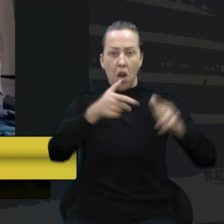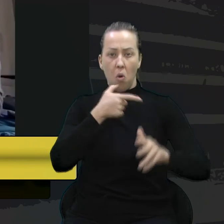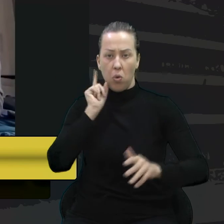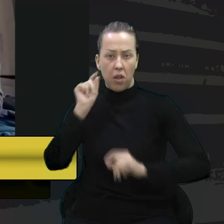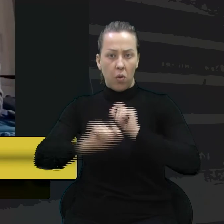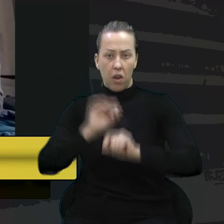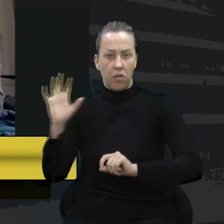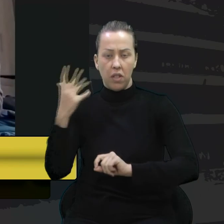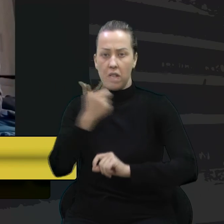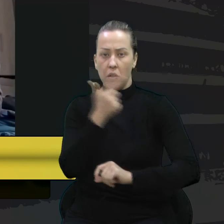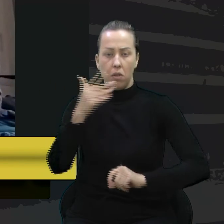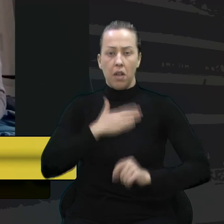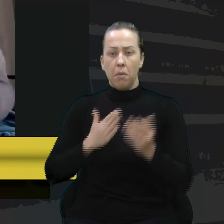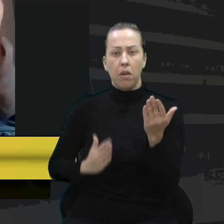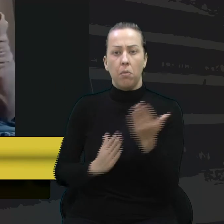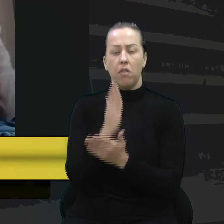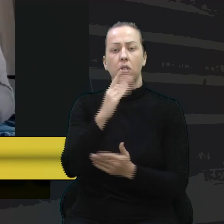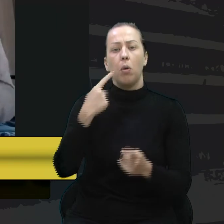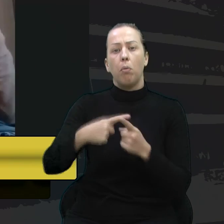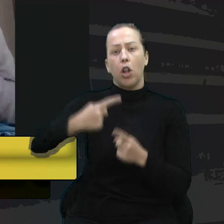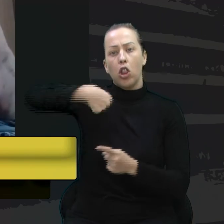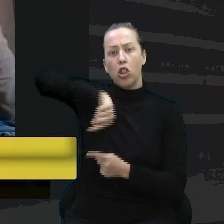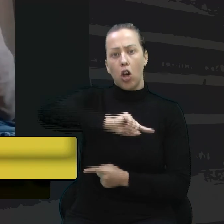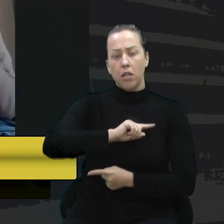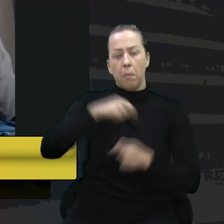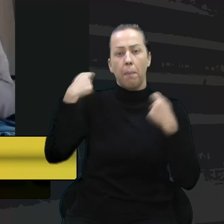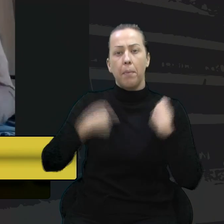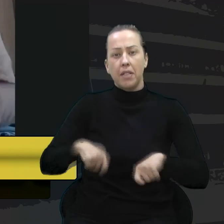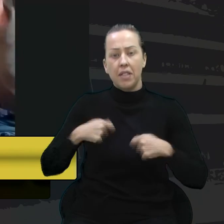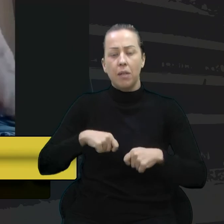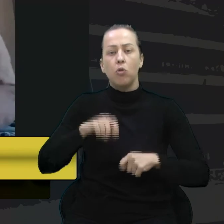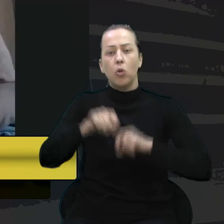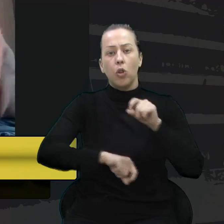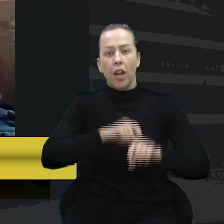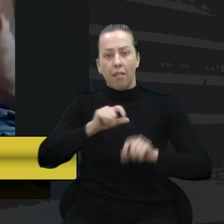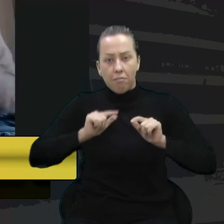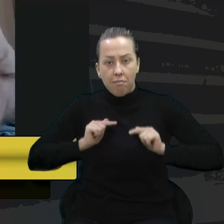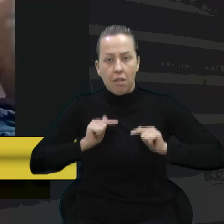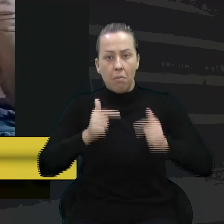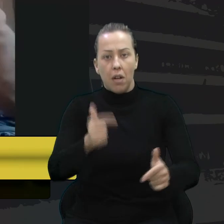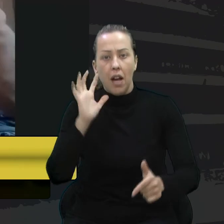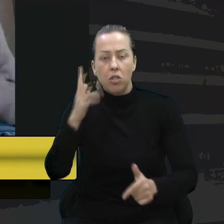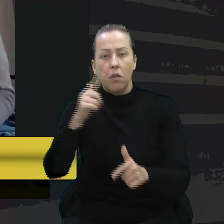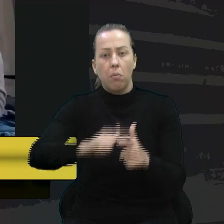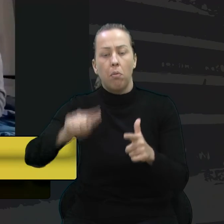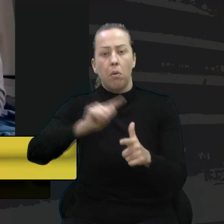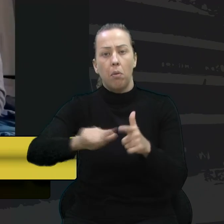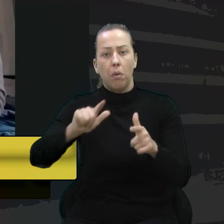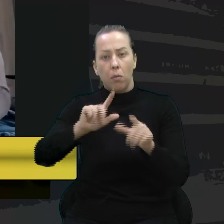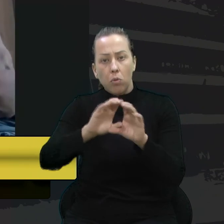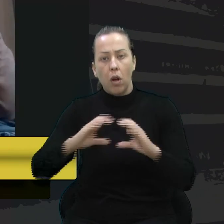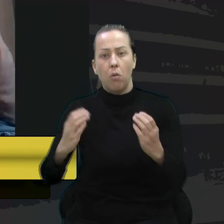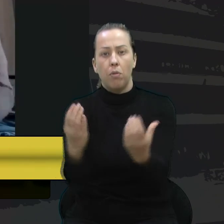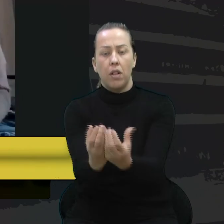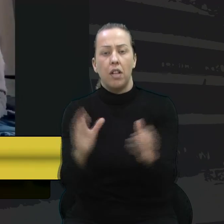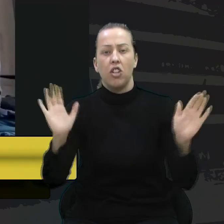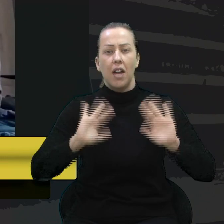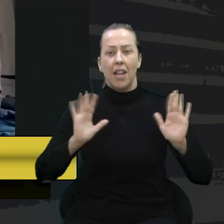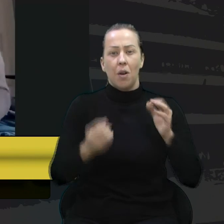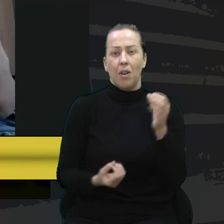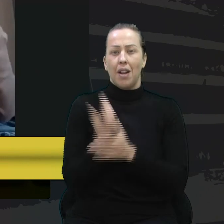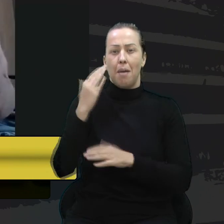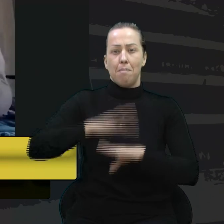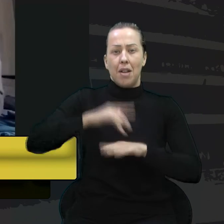manifestação não tem a minha aprovação, porque nós aqui precisamos estar debruçados a resolver os problemas da população e não criar